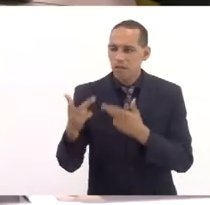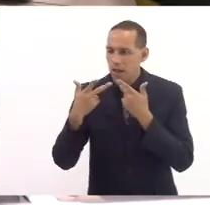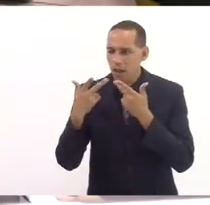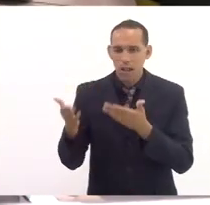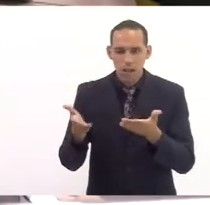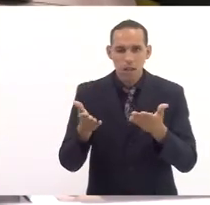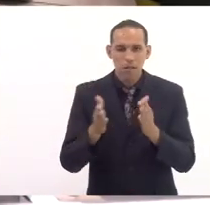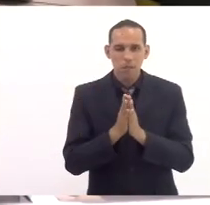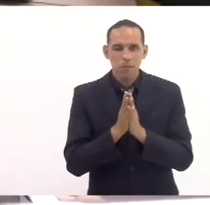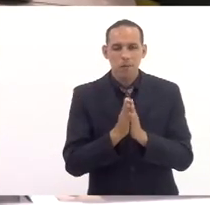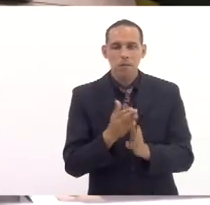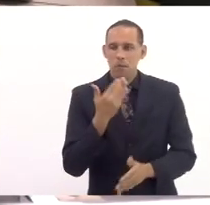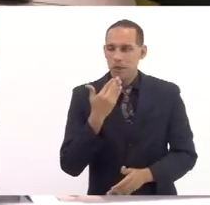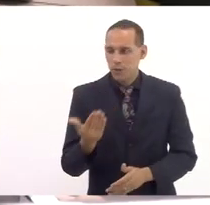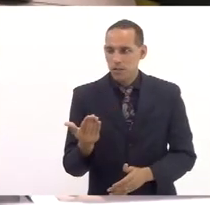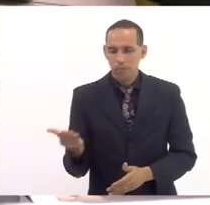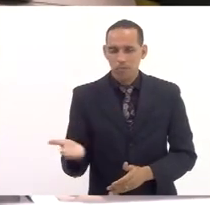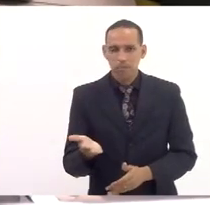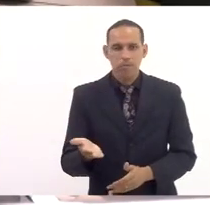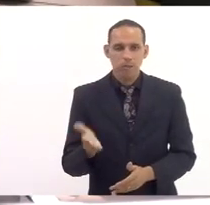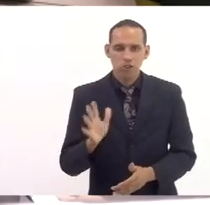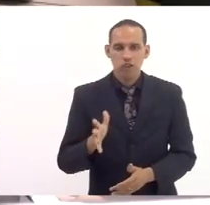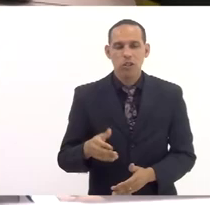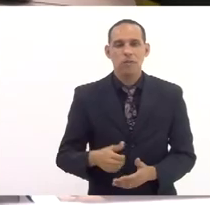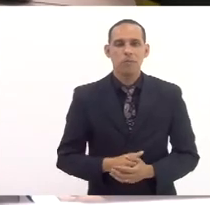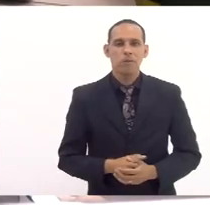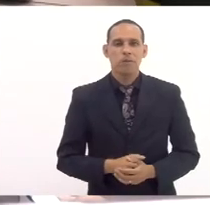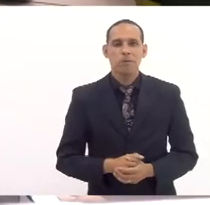você pediu. Já estamos aqui já.